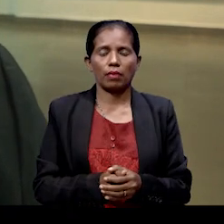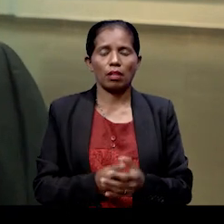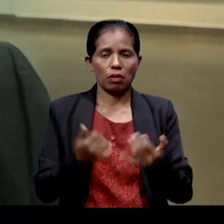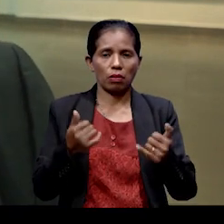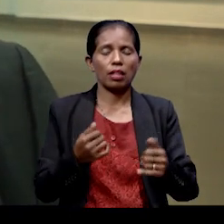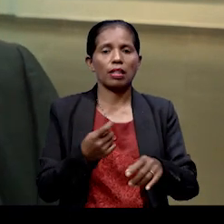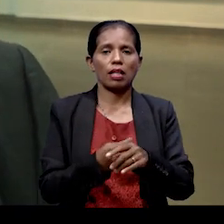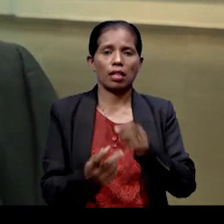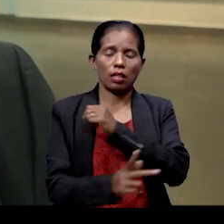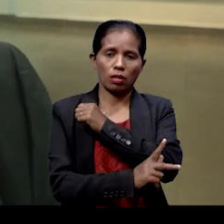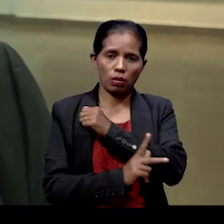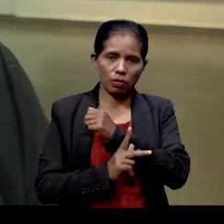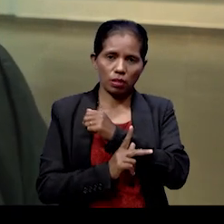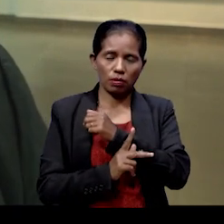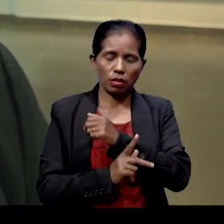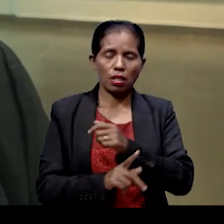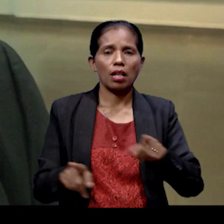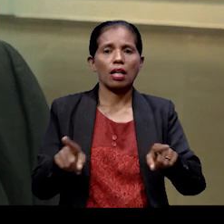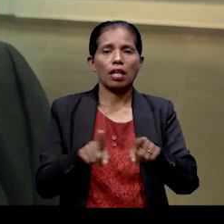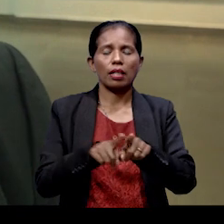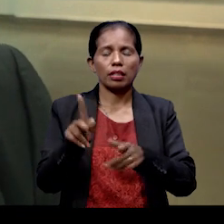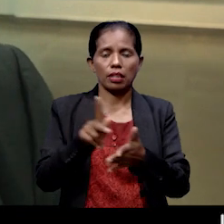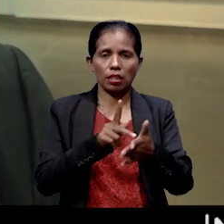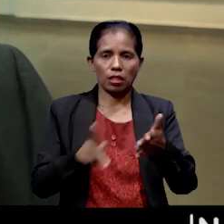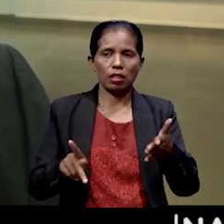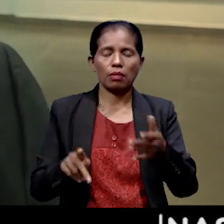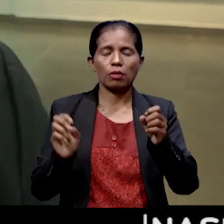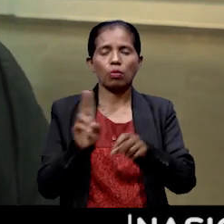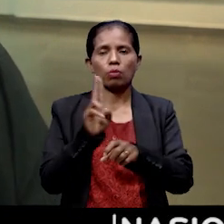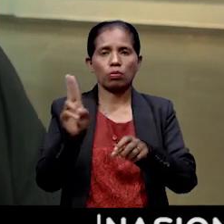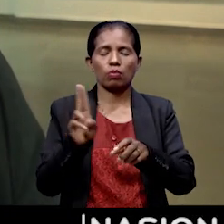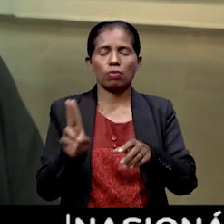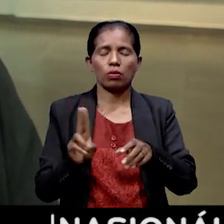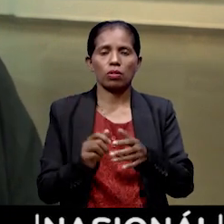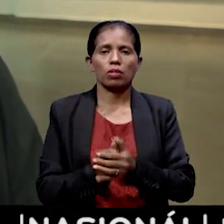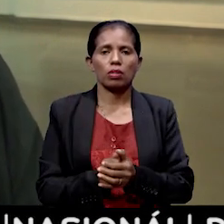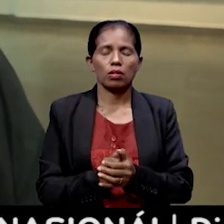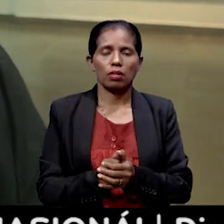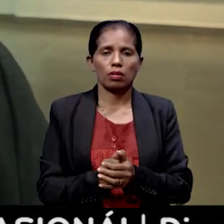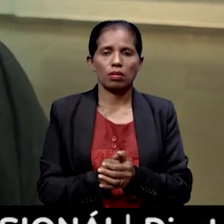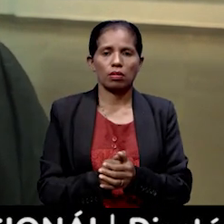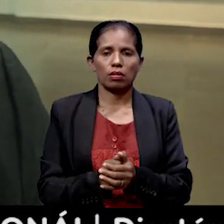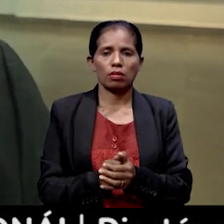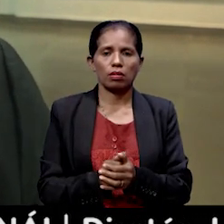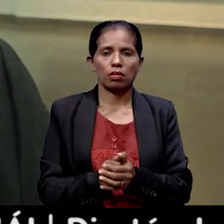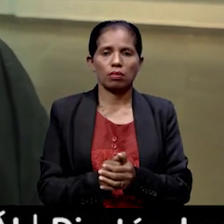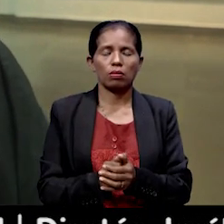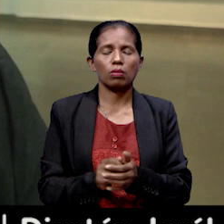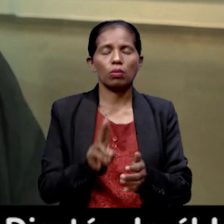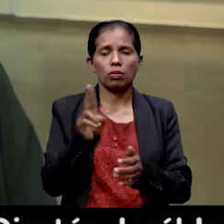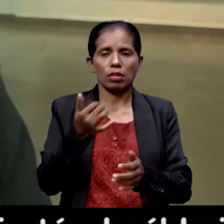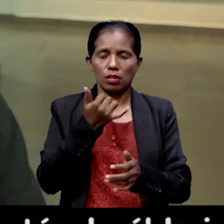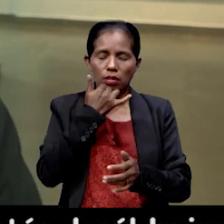menina, de livro nessa crime participação econômica, abuso de poderes, tráfico de influências,